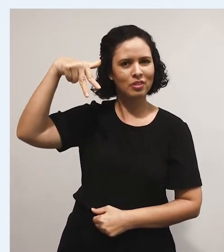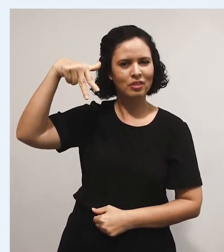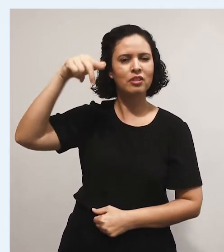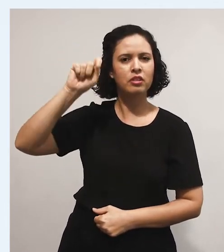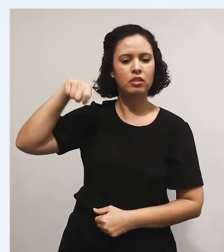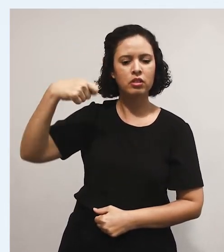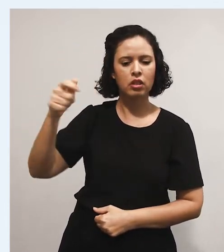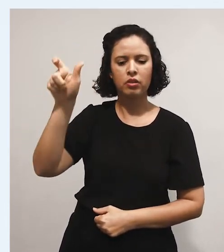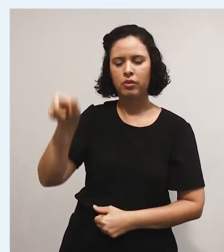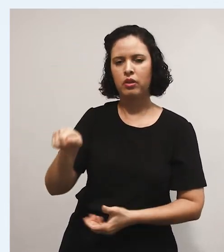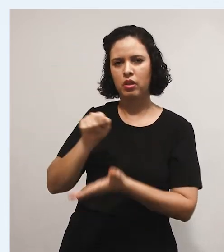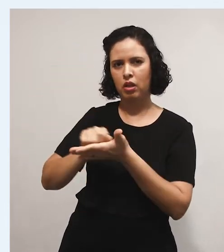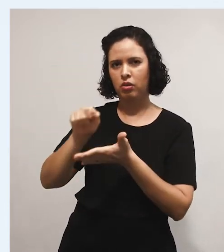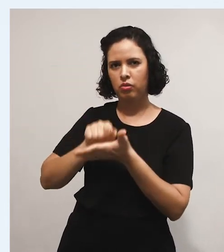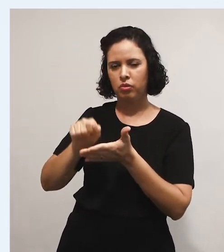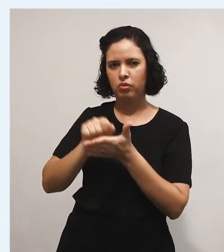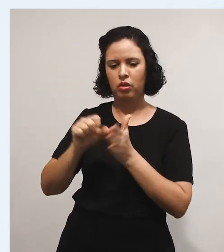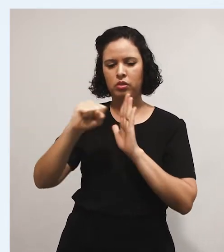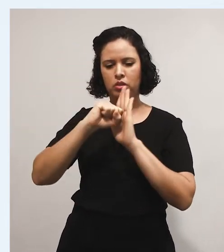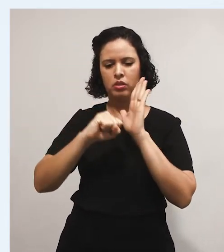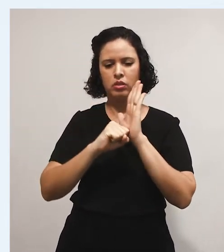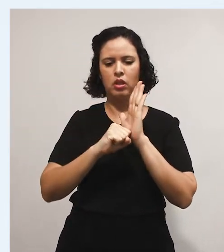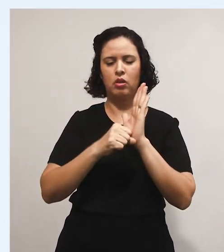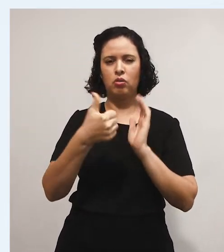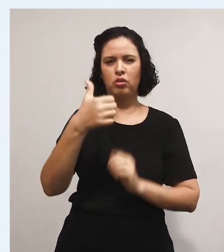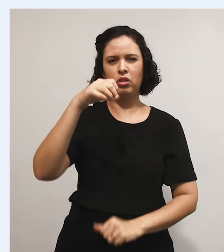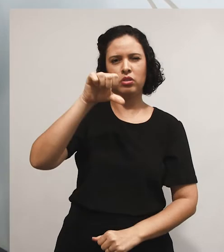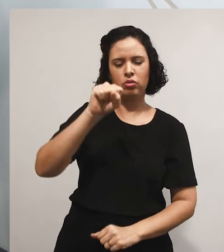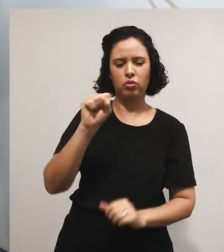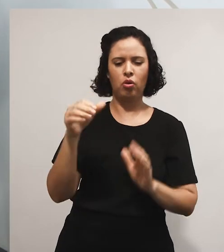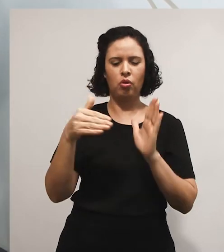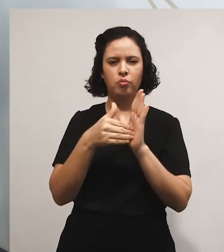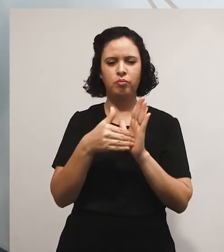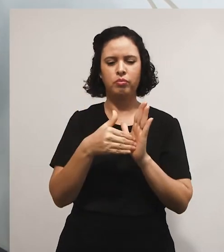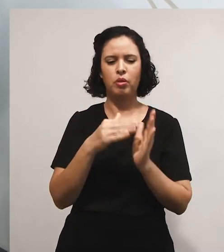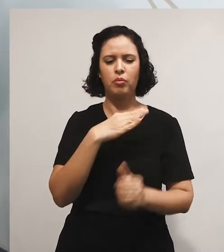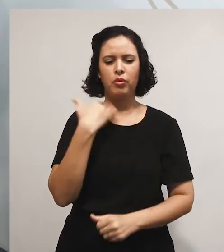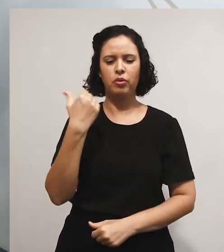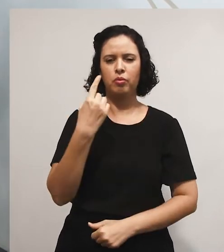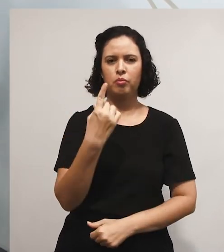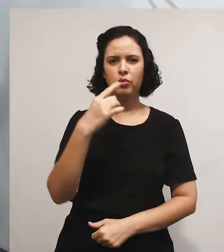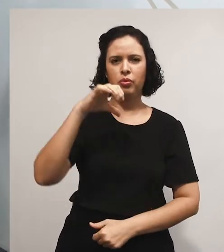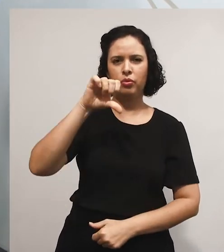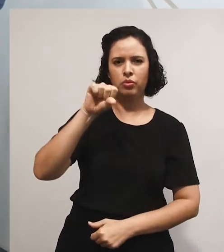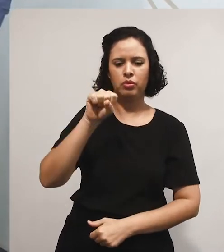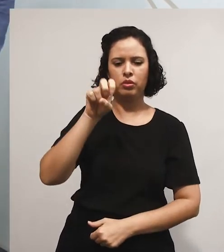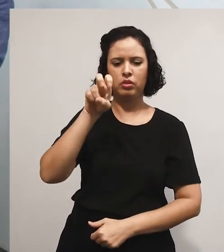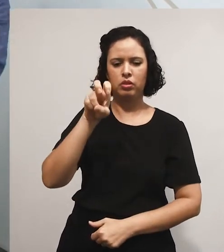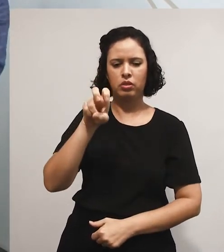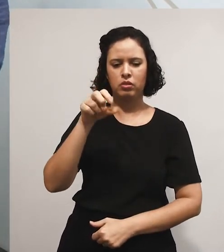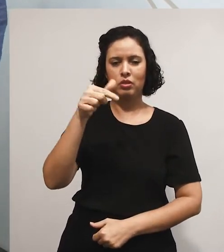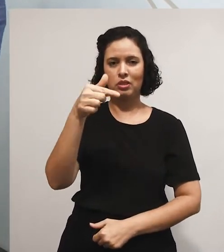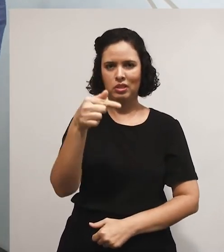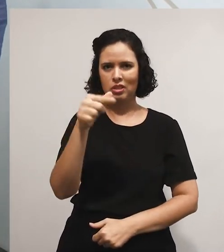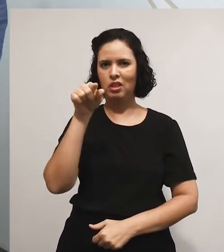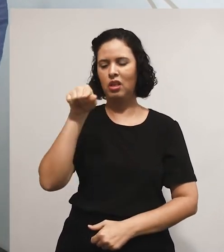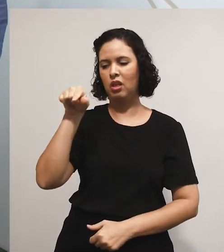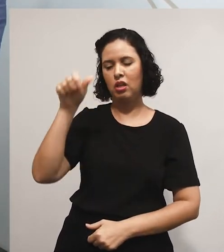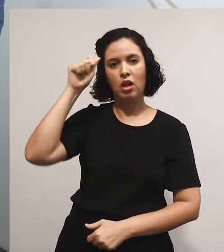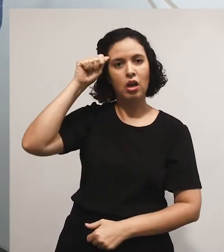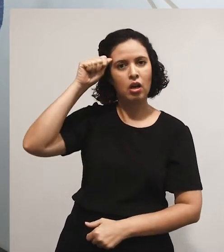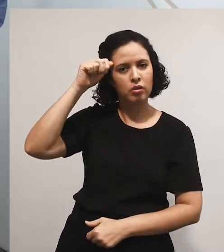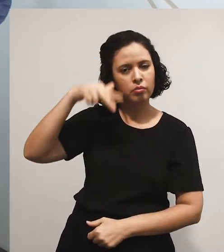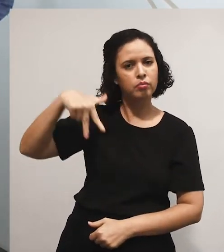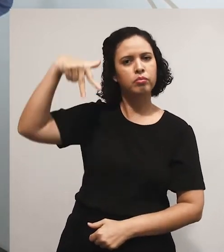basicamente na primeira metade do século XIX, vai morrer em 1857, é ele que lança as bases da origem